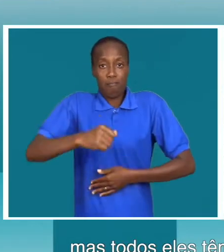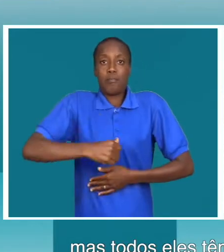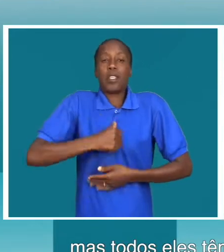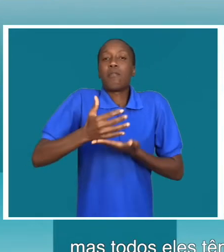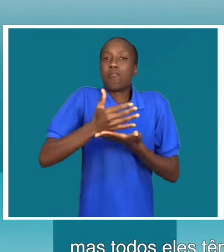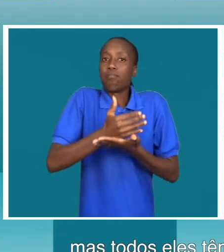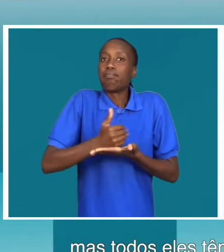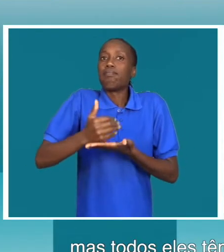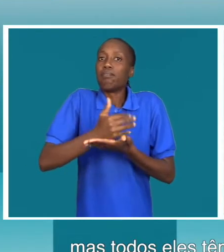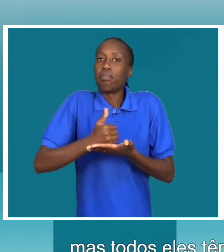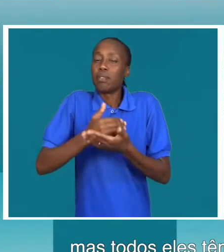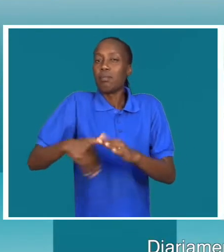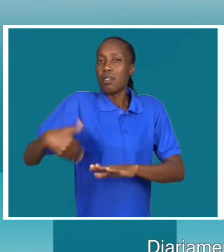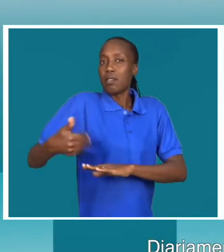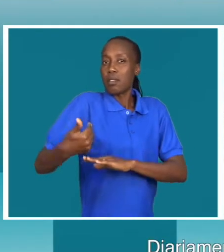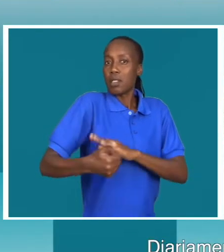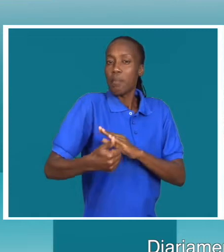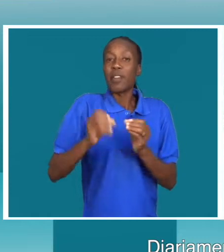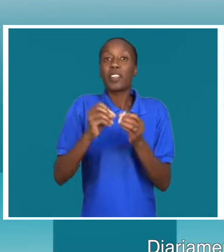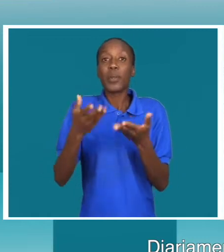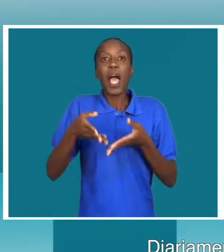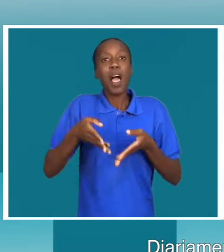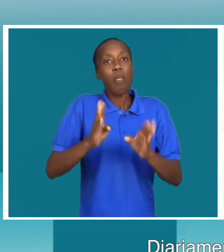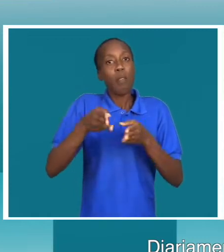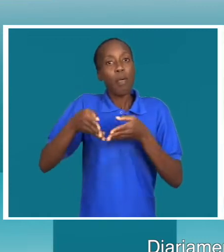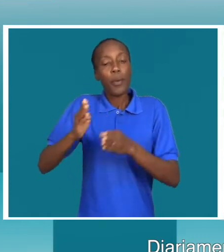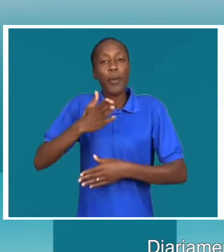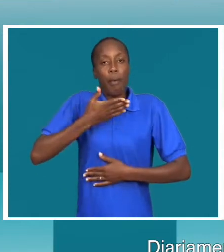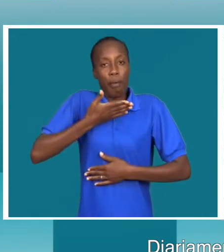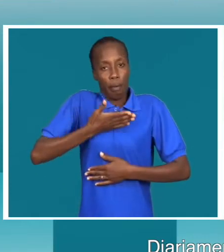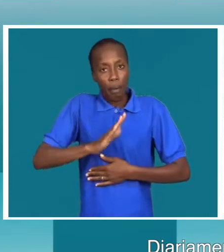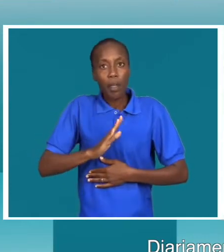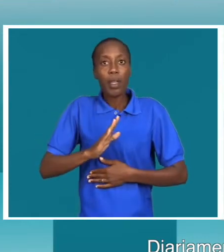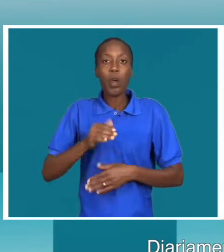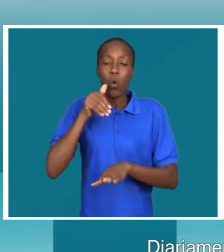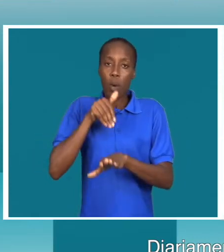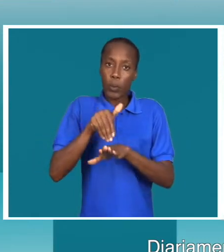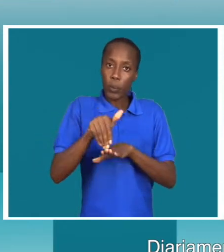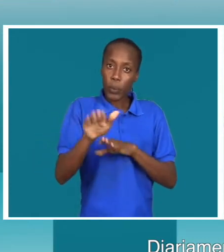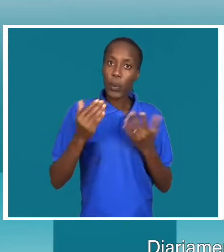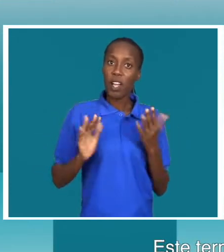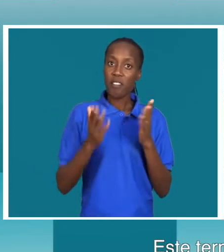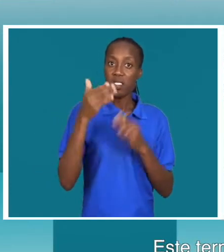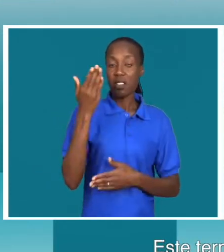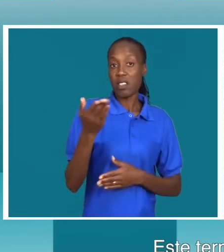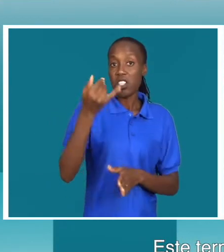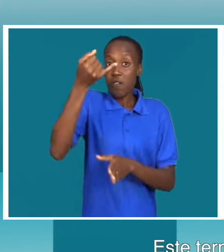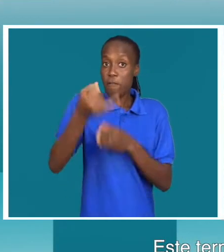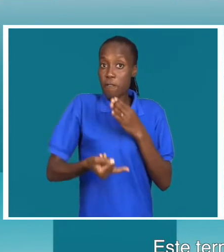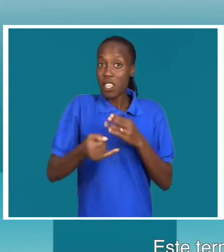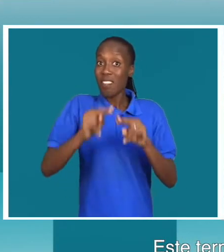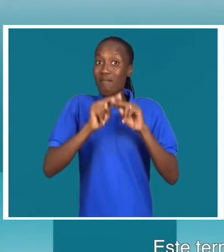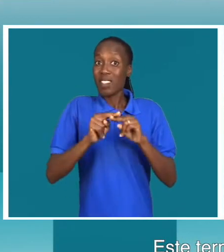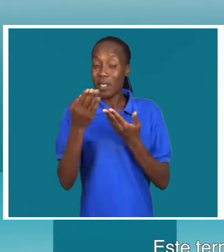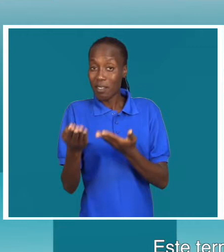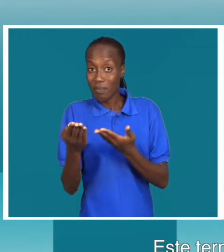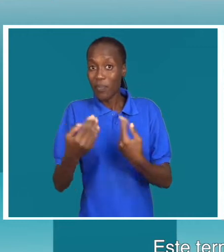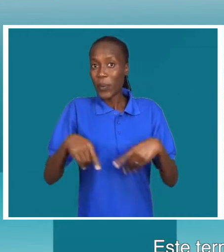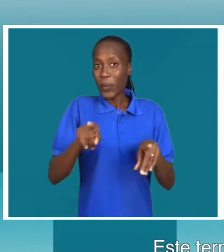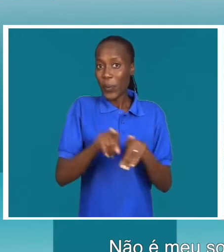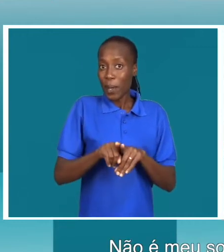garantir o seu sustento. Diariamente, saem à rua à procura de pontos de sobrevivência. Este terminal é apenas